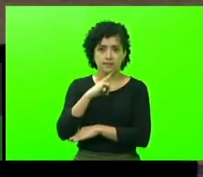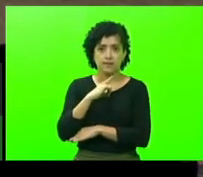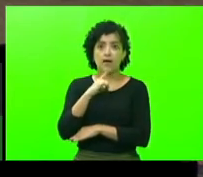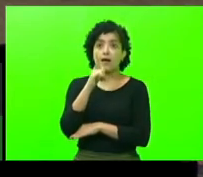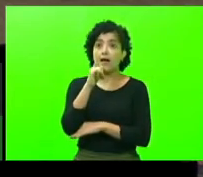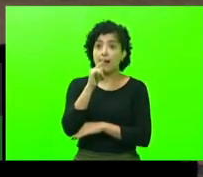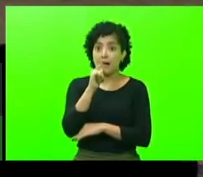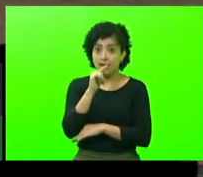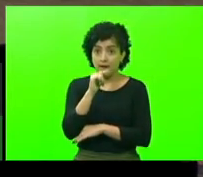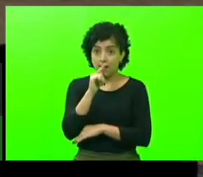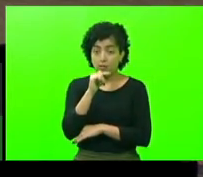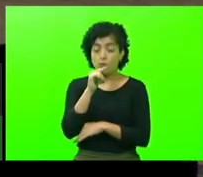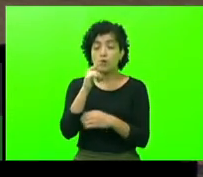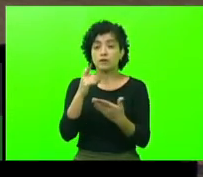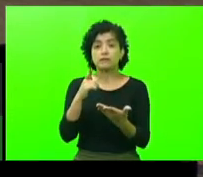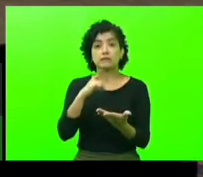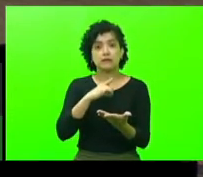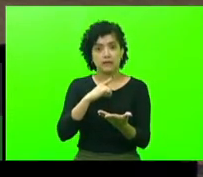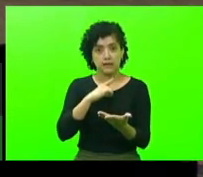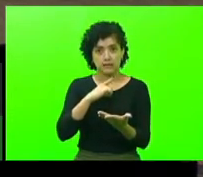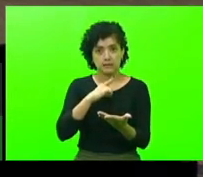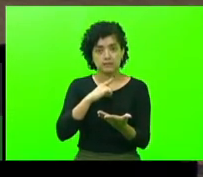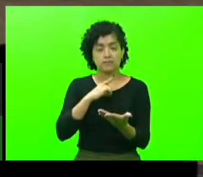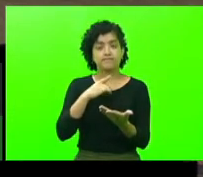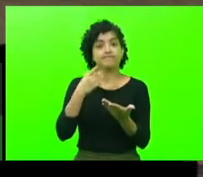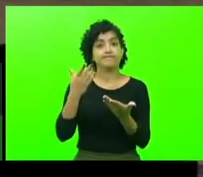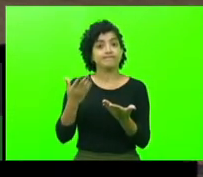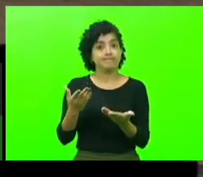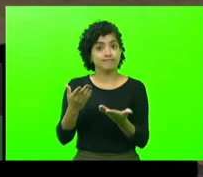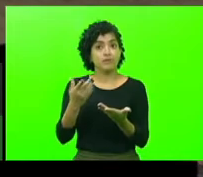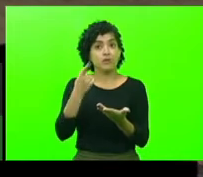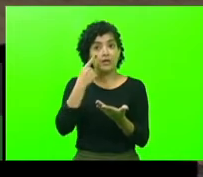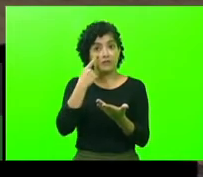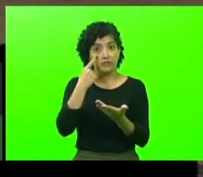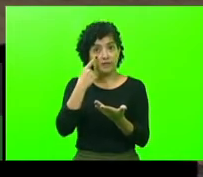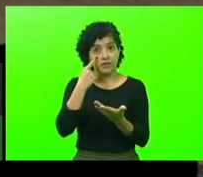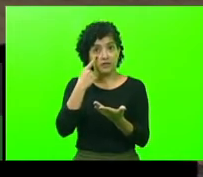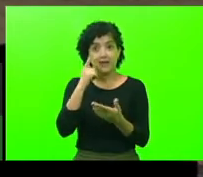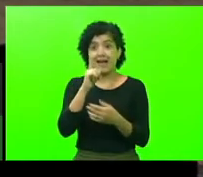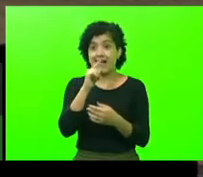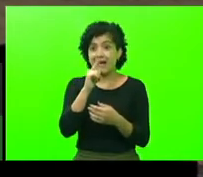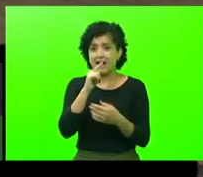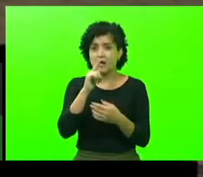para a população. E veja que eles não têm água potável.